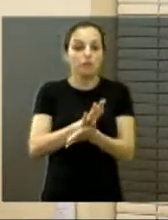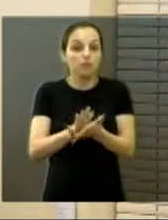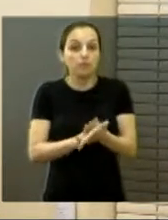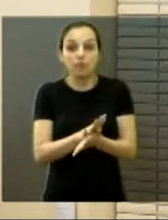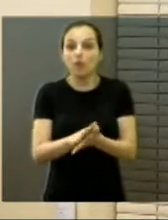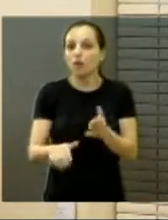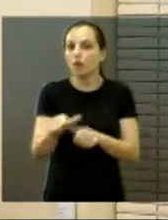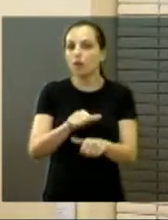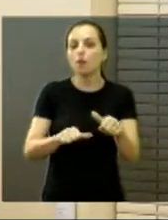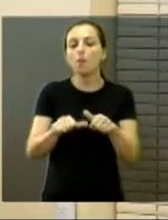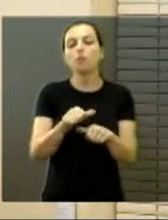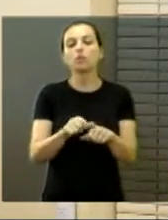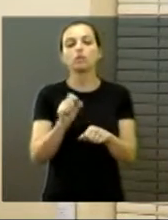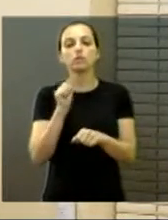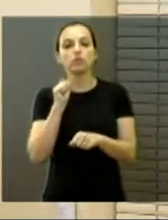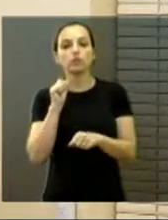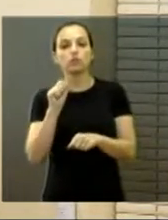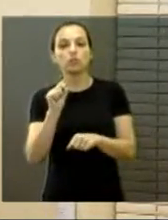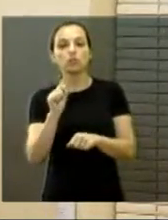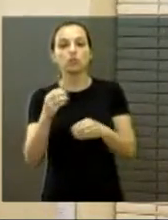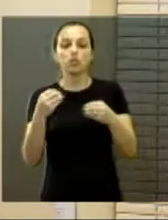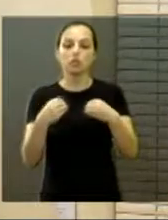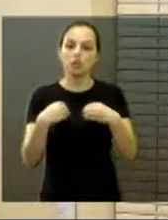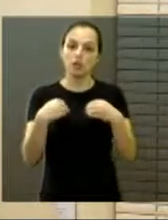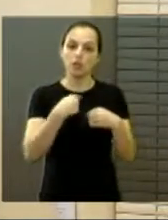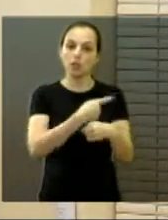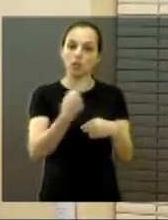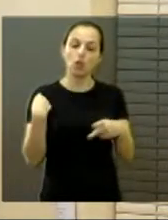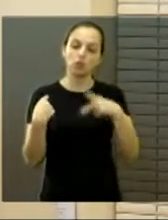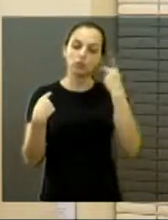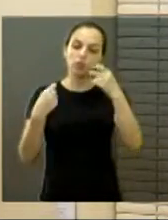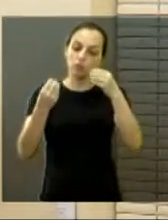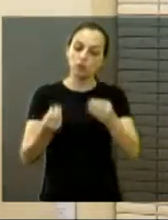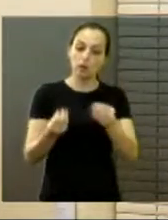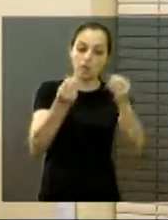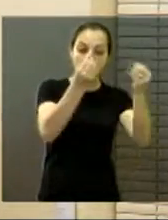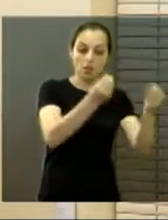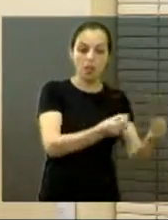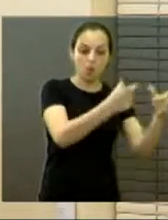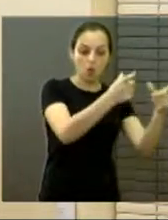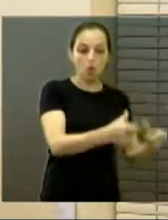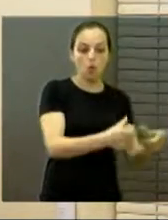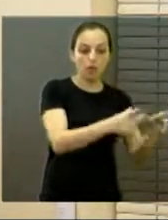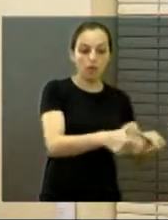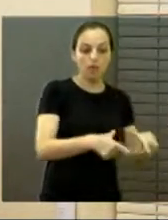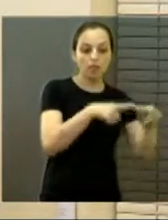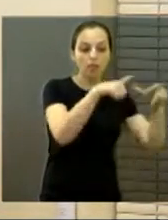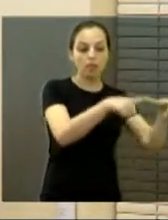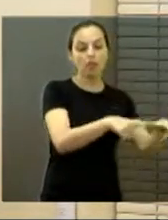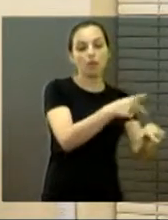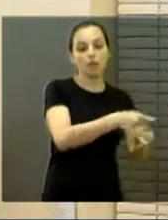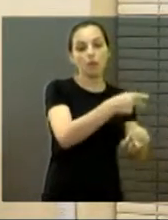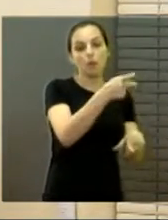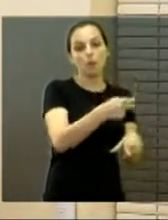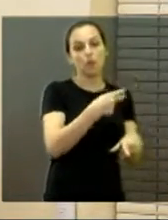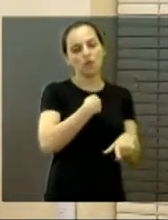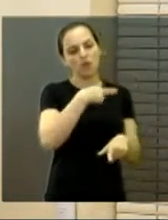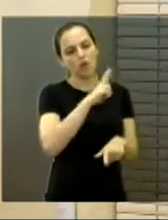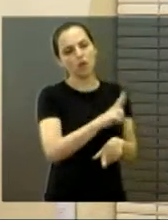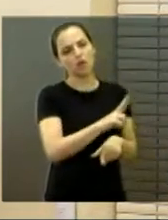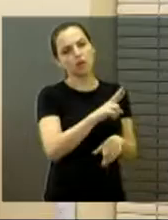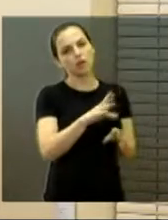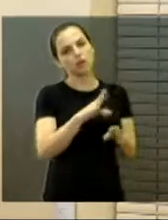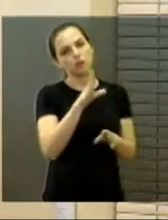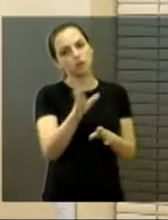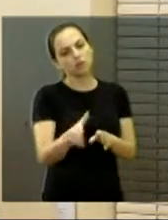o fato, nada impediria o fato de que nós fôssemos até o local entregar a homenagem, que é, antes de tudo, um reconhecimento que a